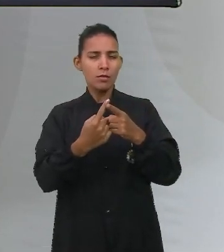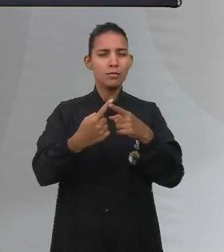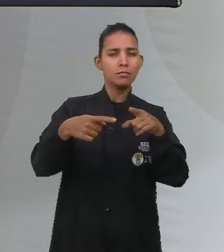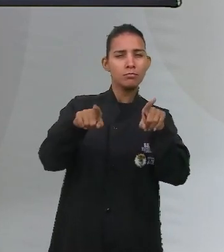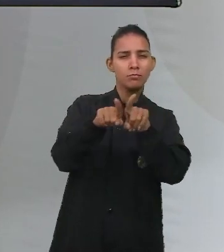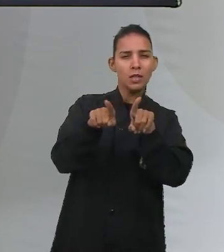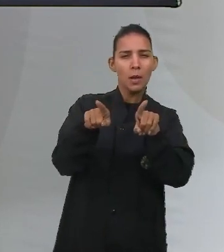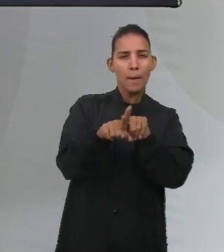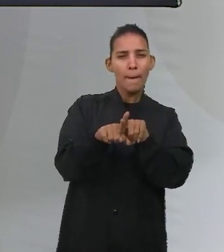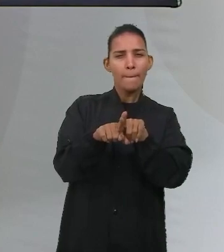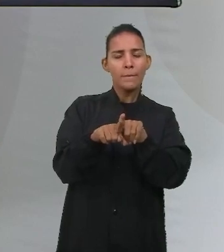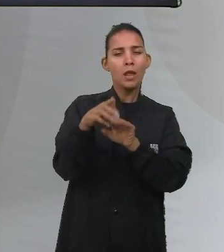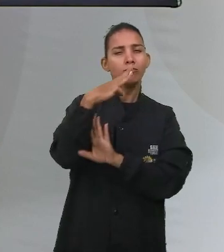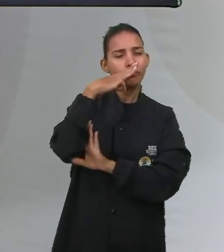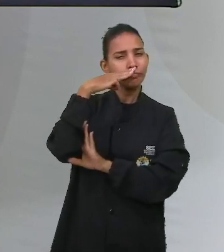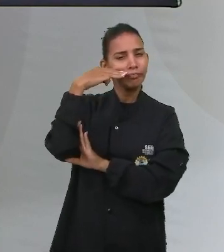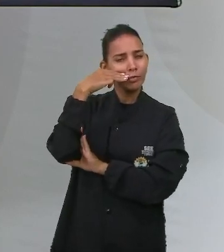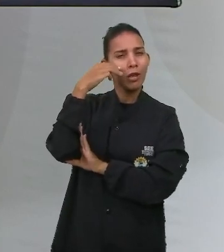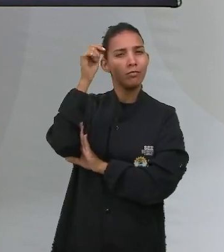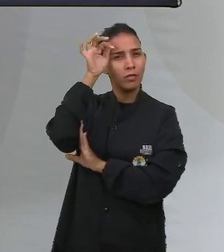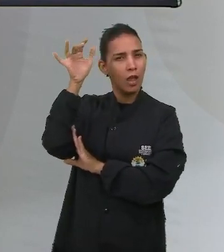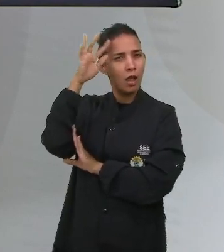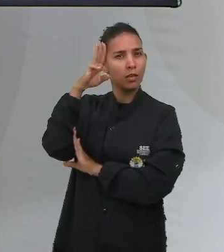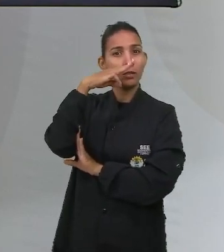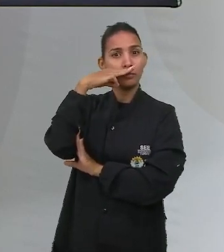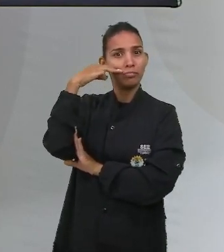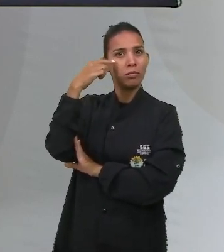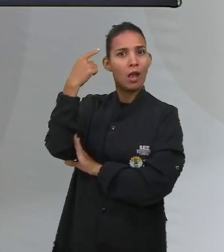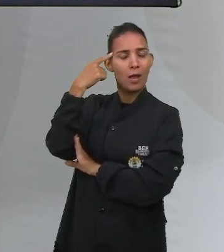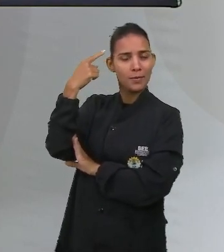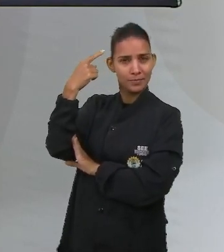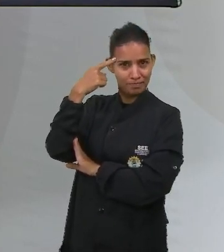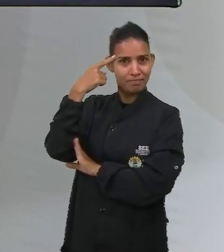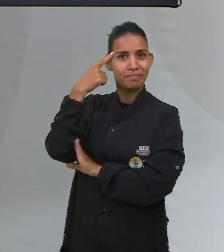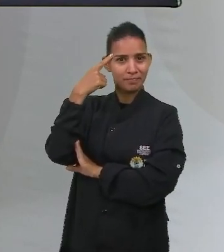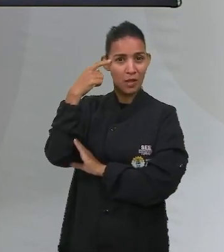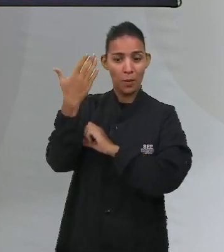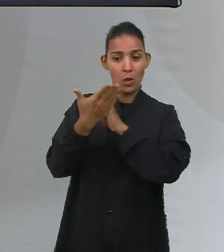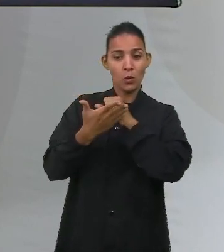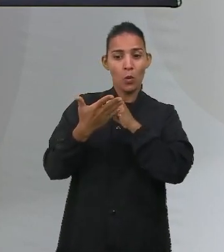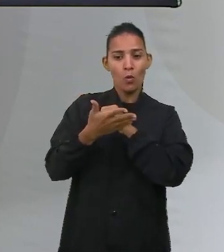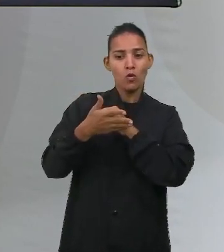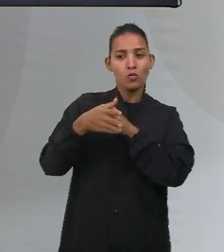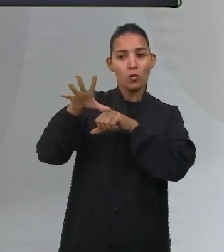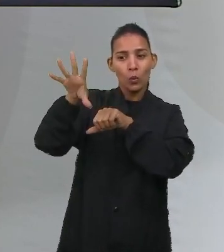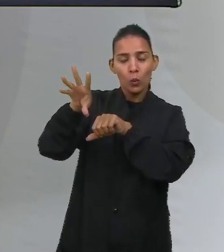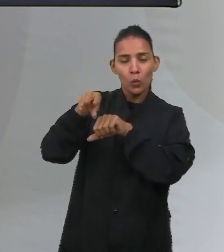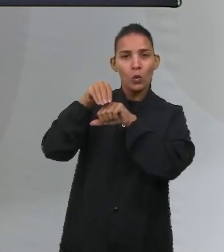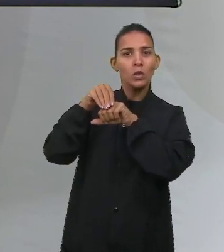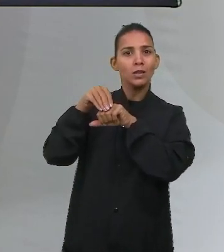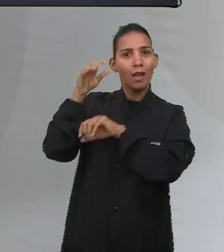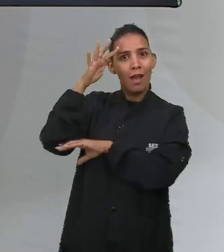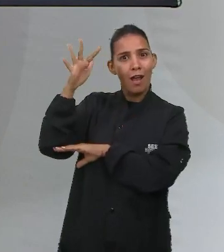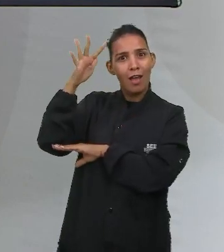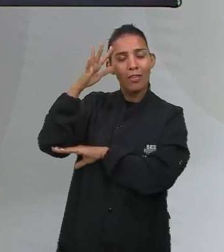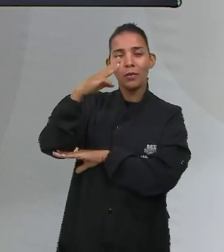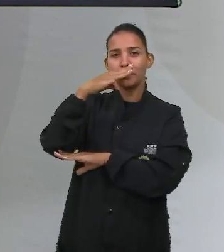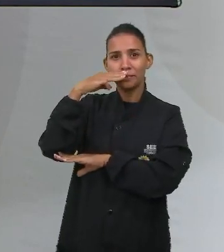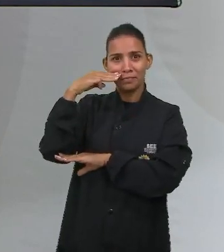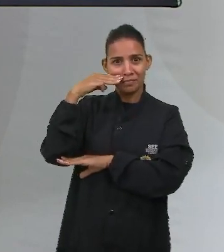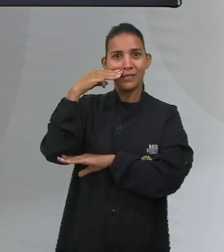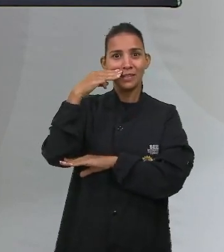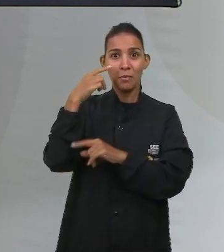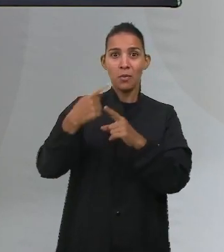na corrente marxista do pensamento. Todas essas mudanças, todas essas interferências no